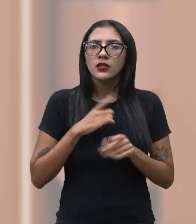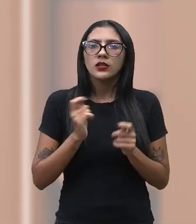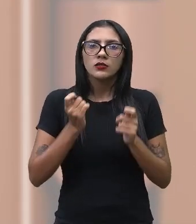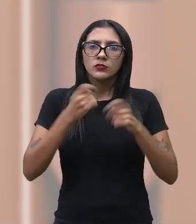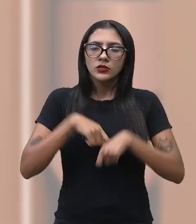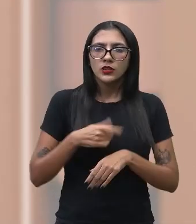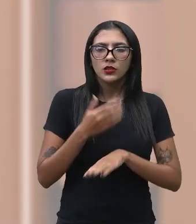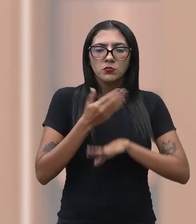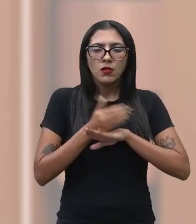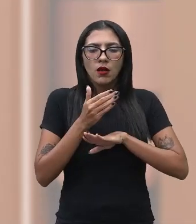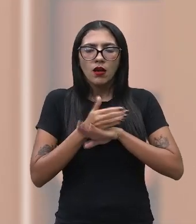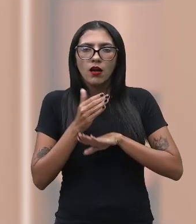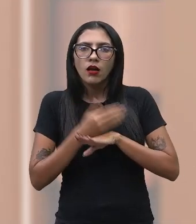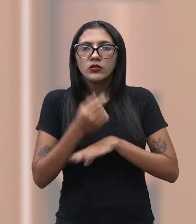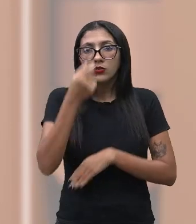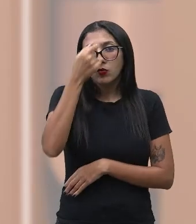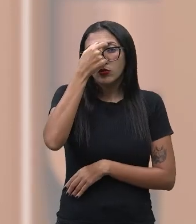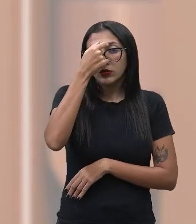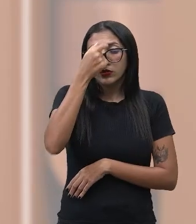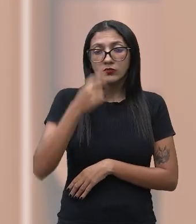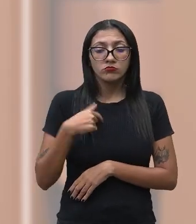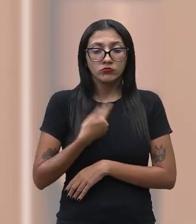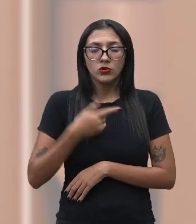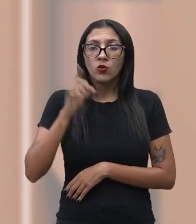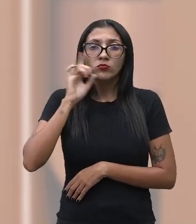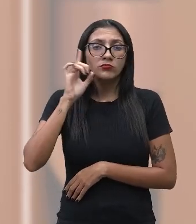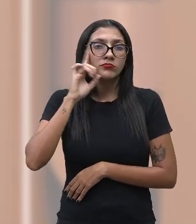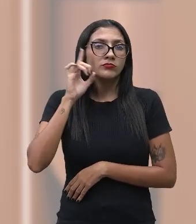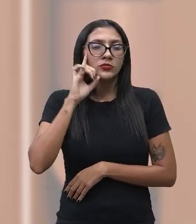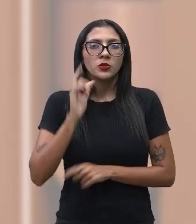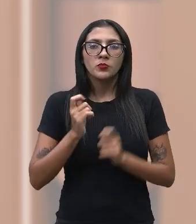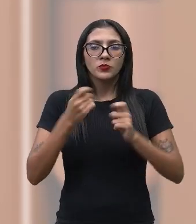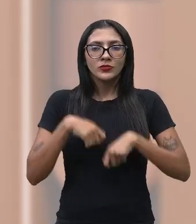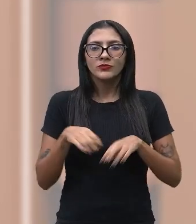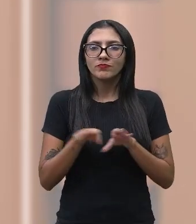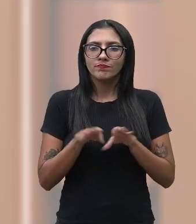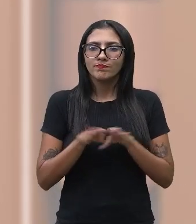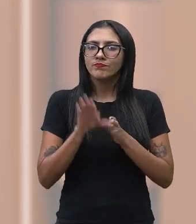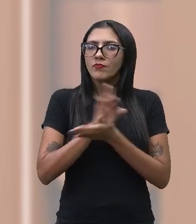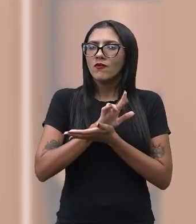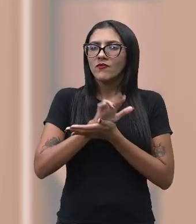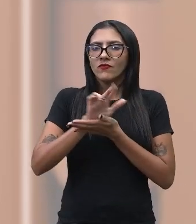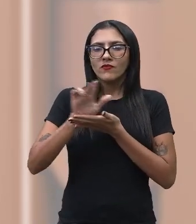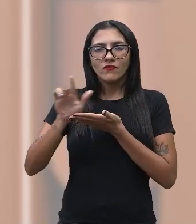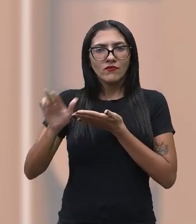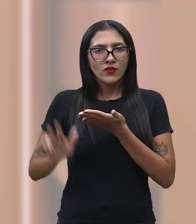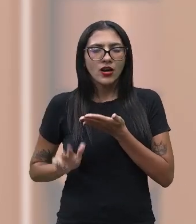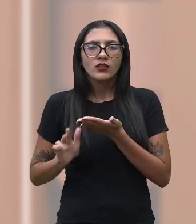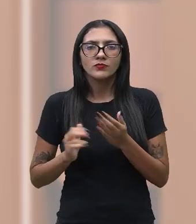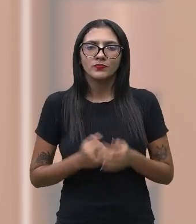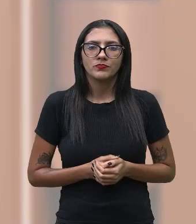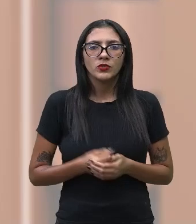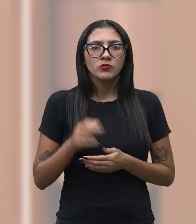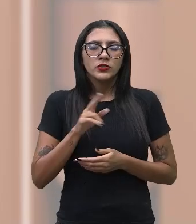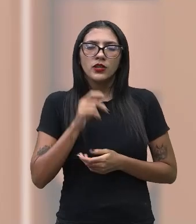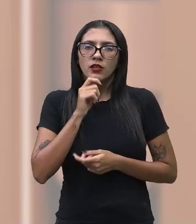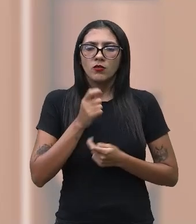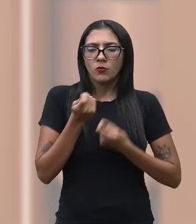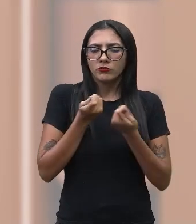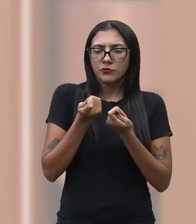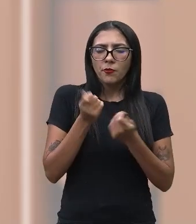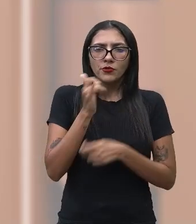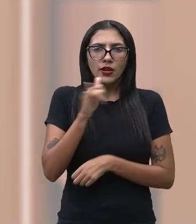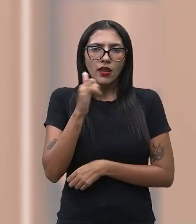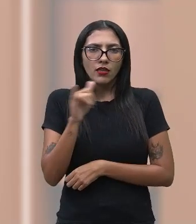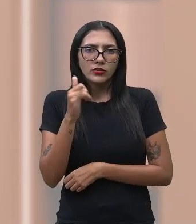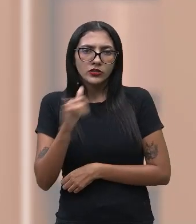práticas sustentáveis no nosso próprio dia a dia, de diversas formas, né, através da economia de energia,